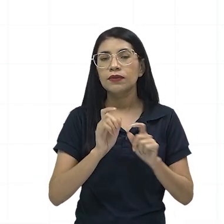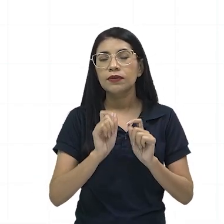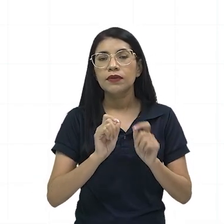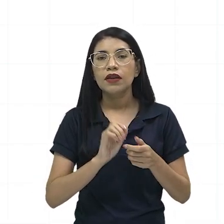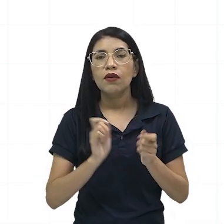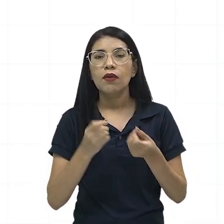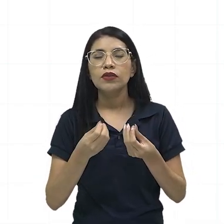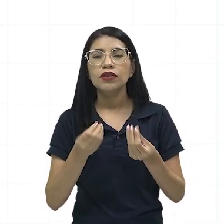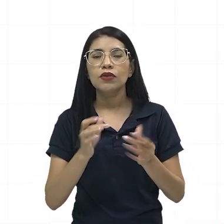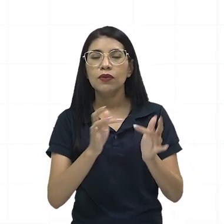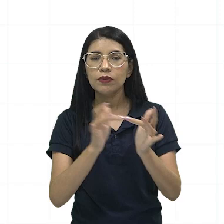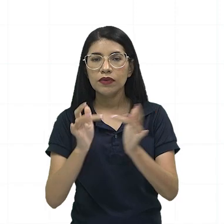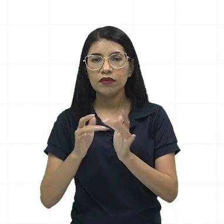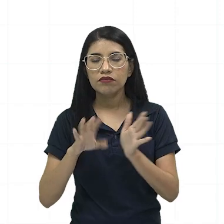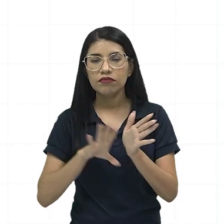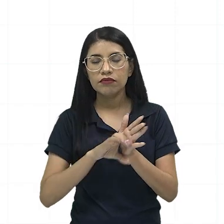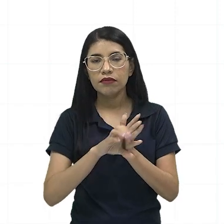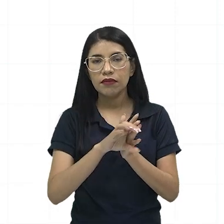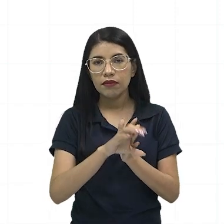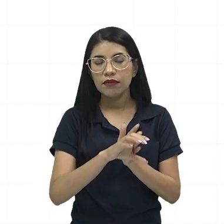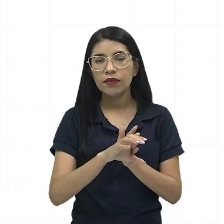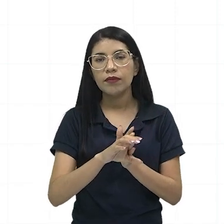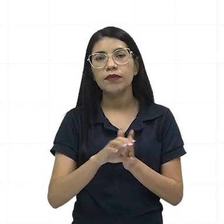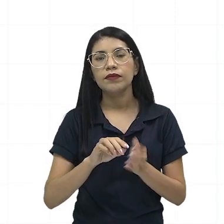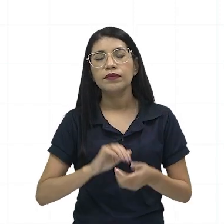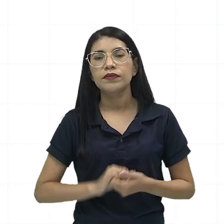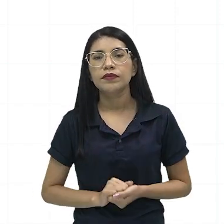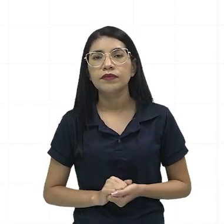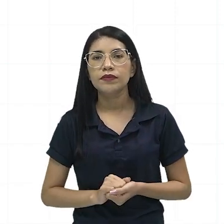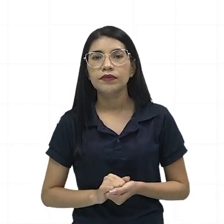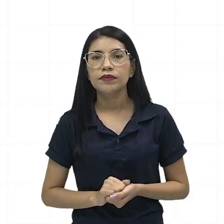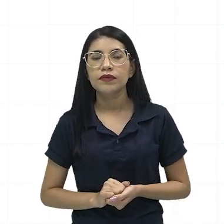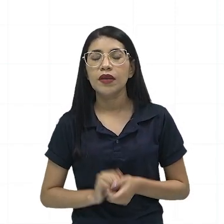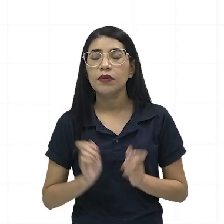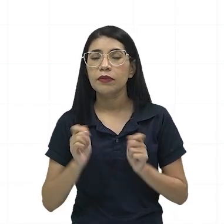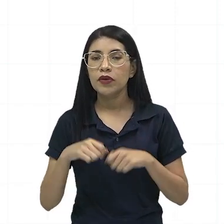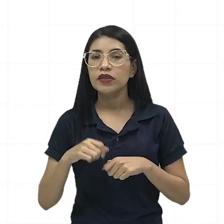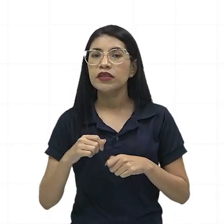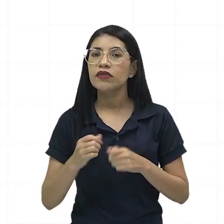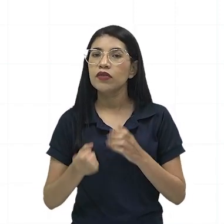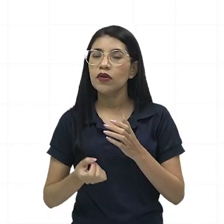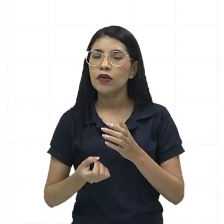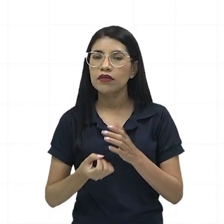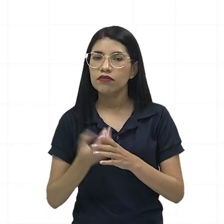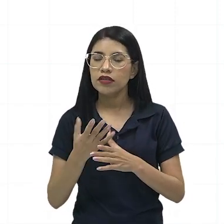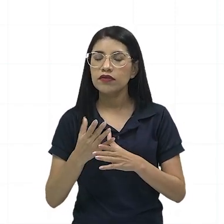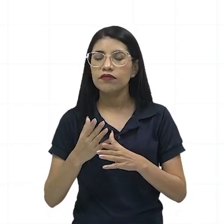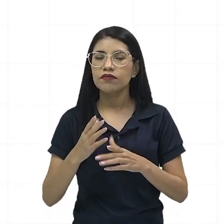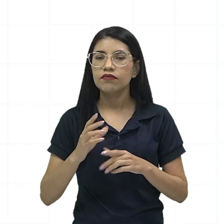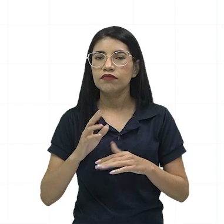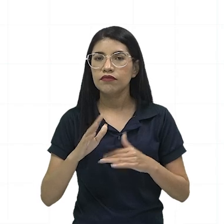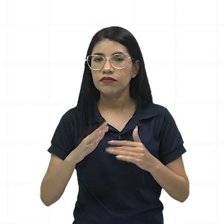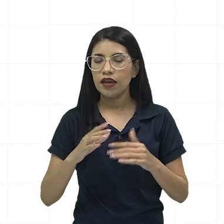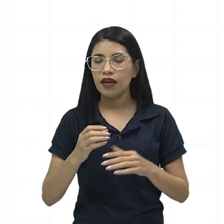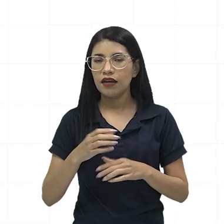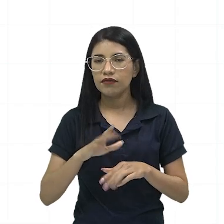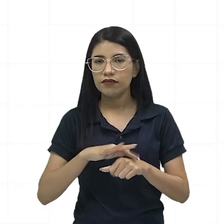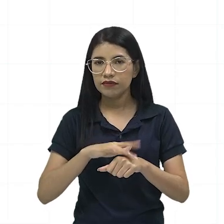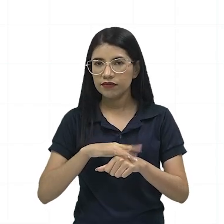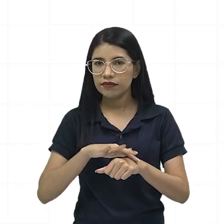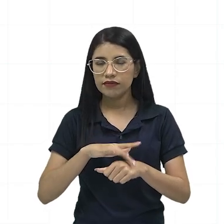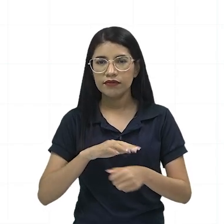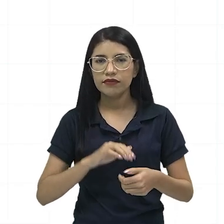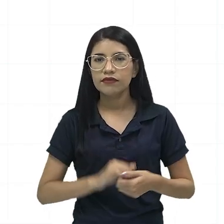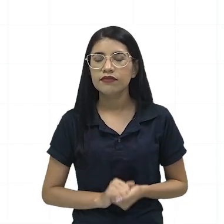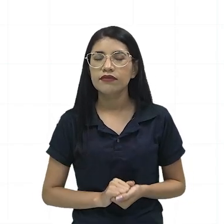de contato com a bactéria causadora da doença para poder desenvolver essa doença, certo? E